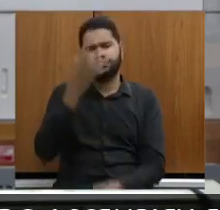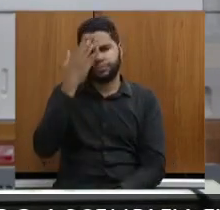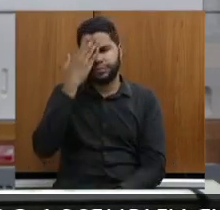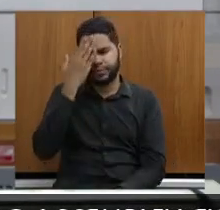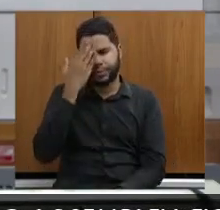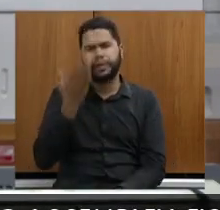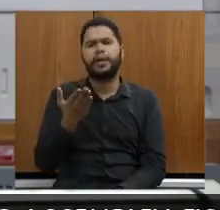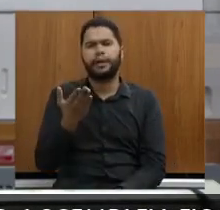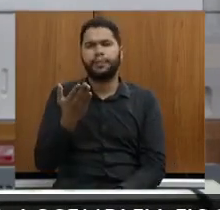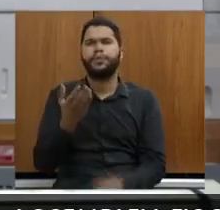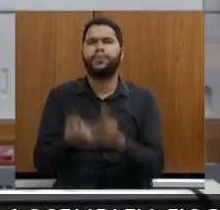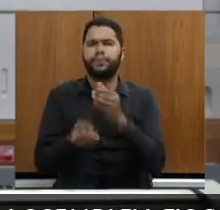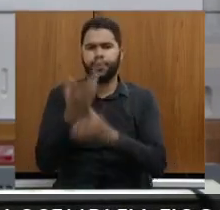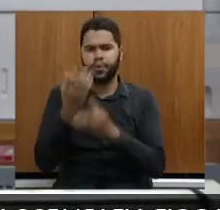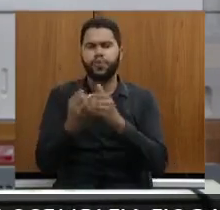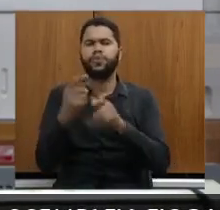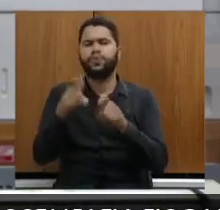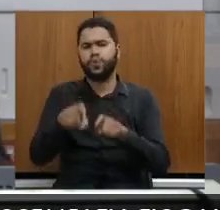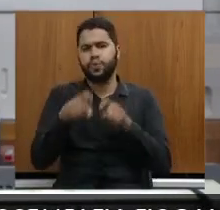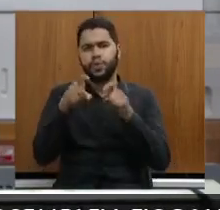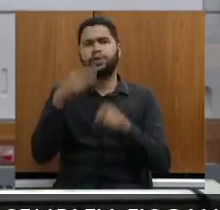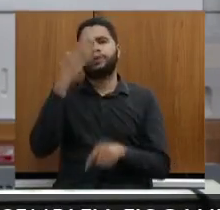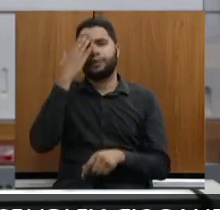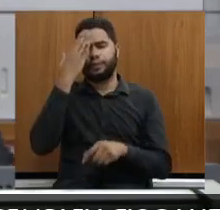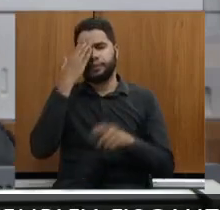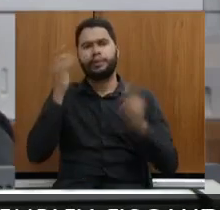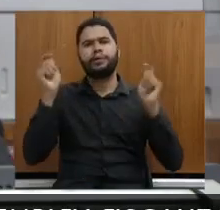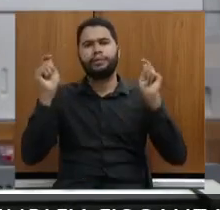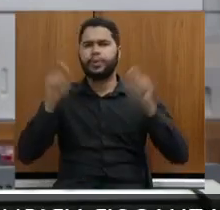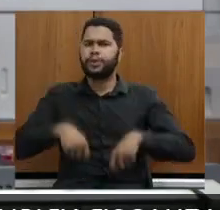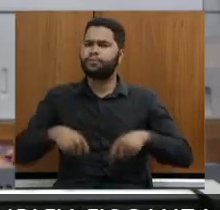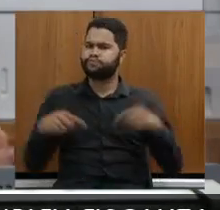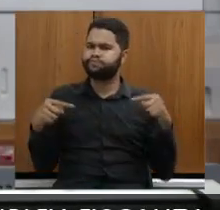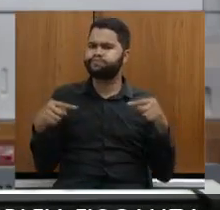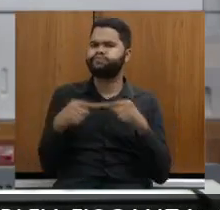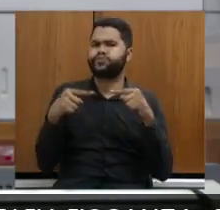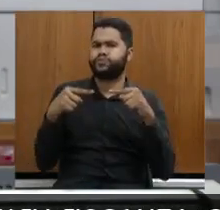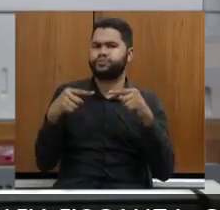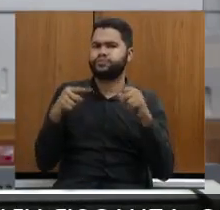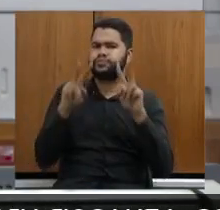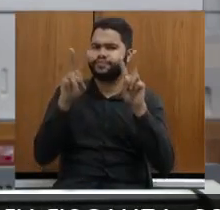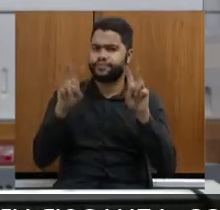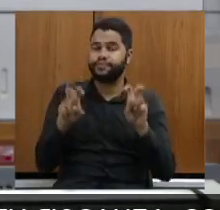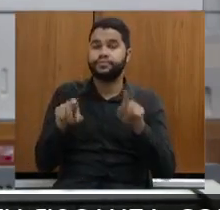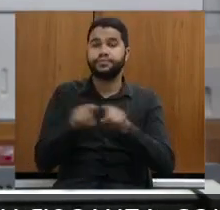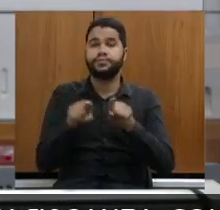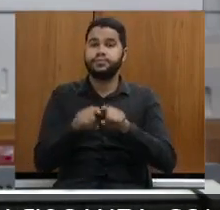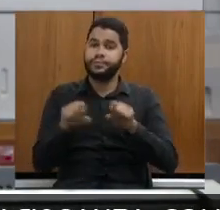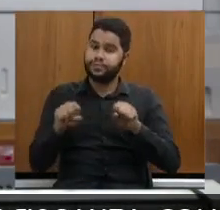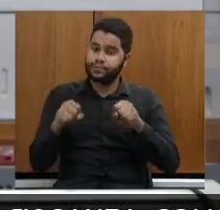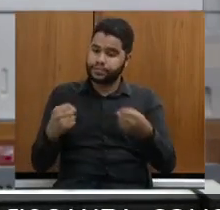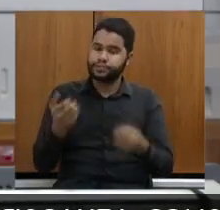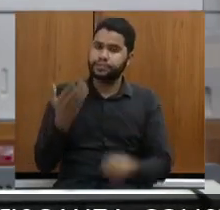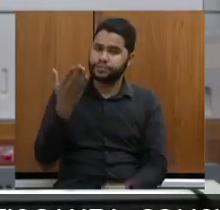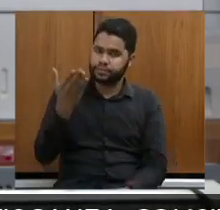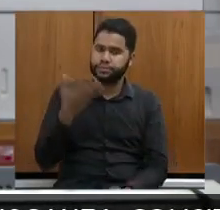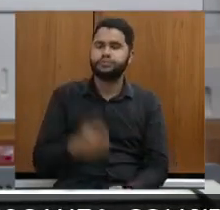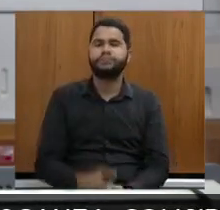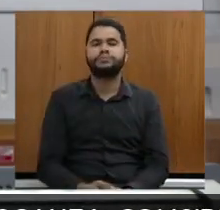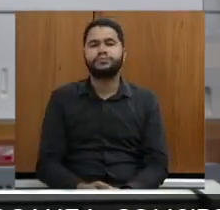também produtora rolagem essa da da competência né e da dedicação da senhora